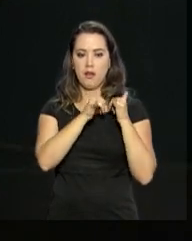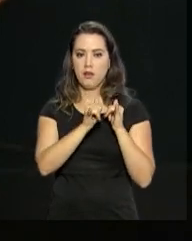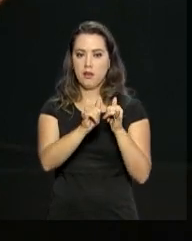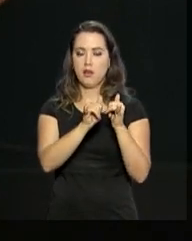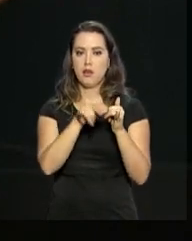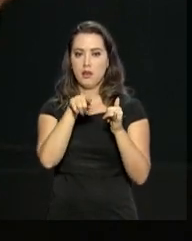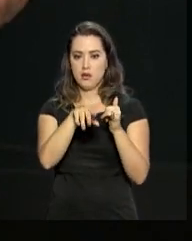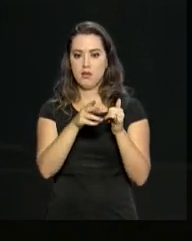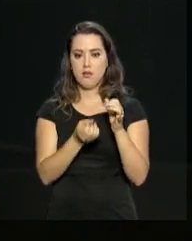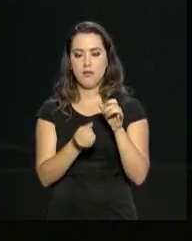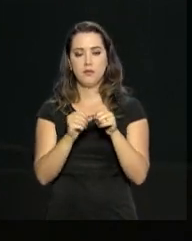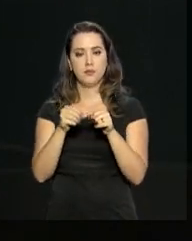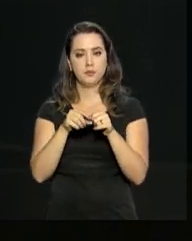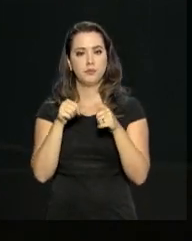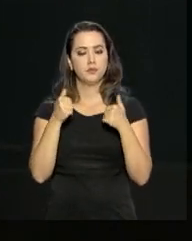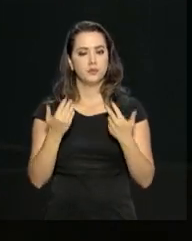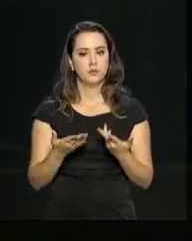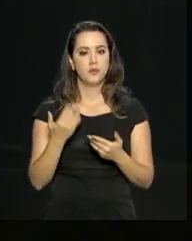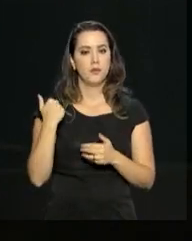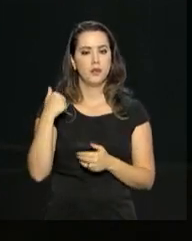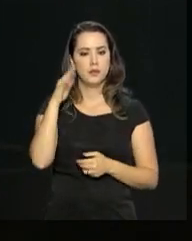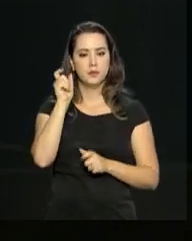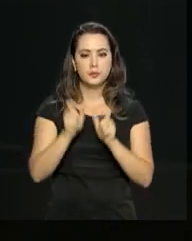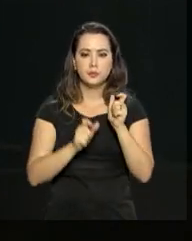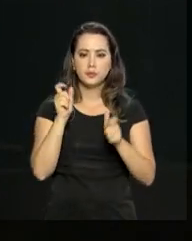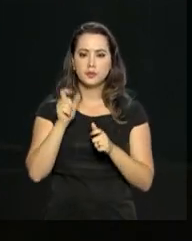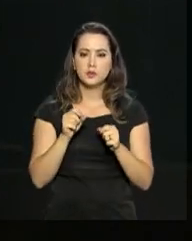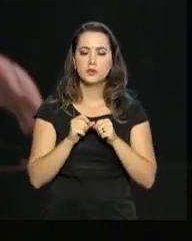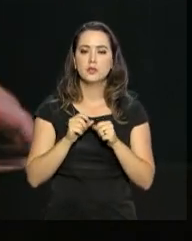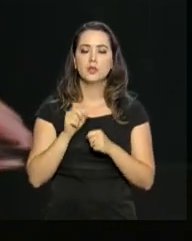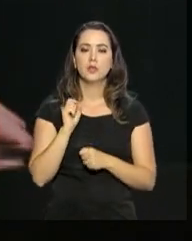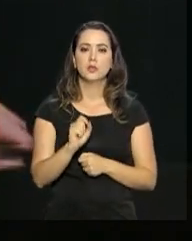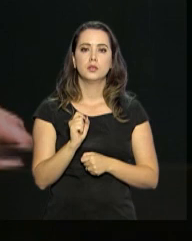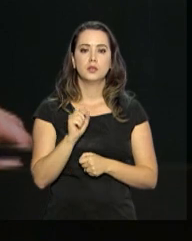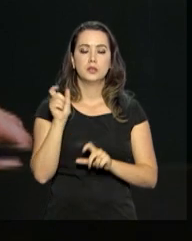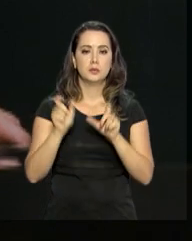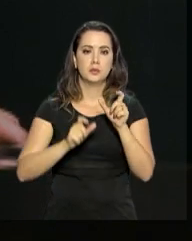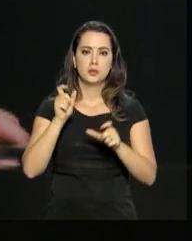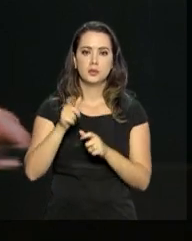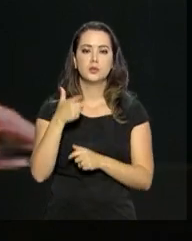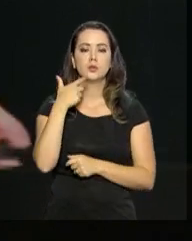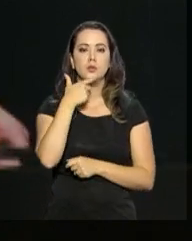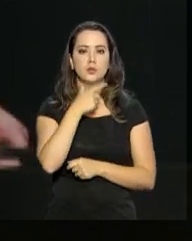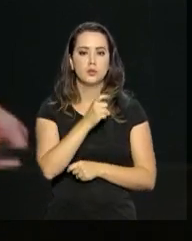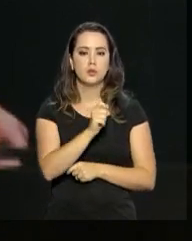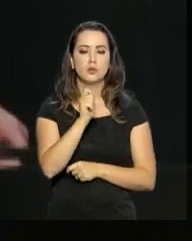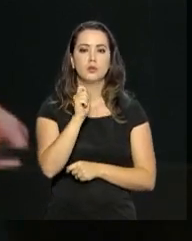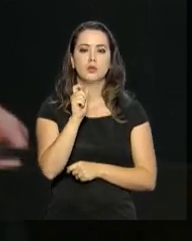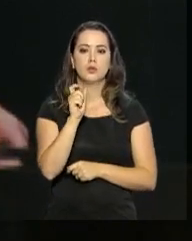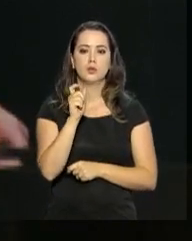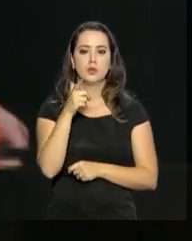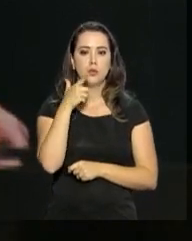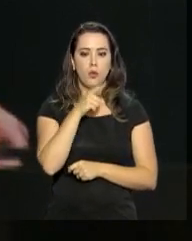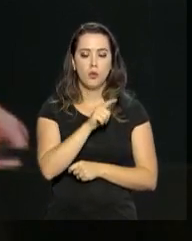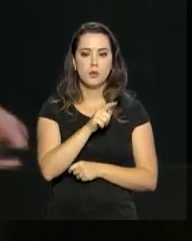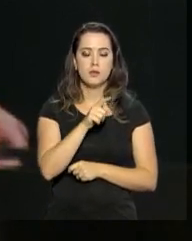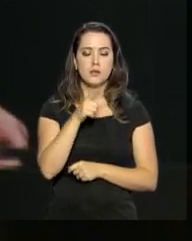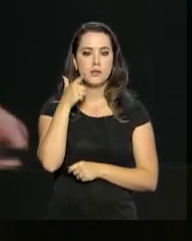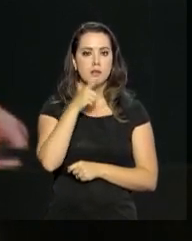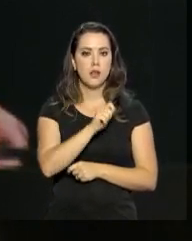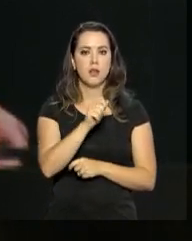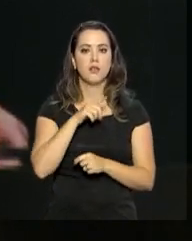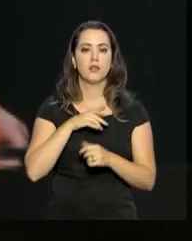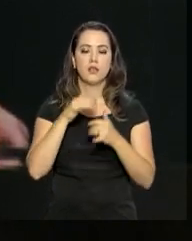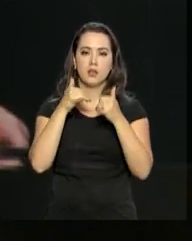produzida e com isso cada vez mais fazendo com que as pessoas possam é ter uma energia